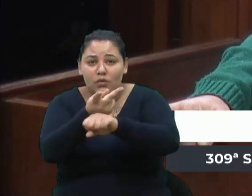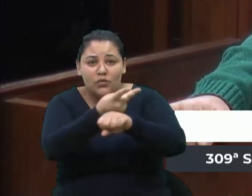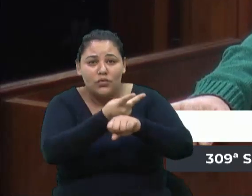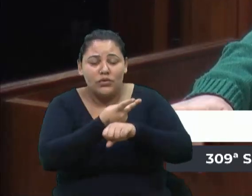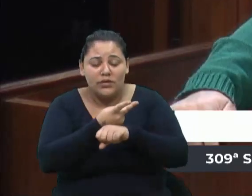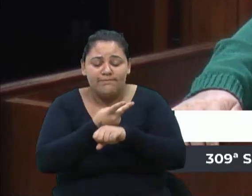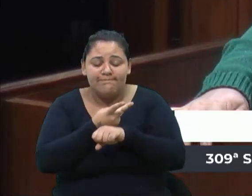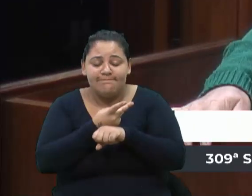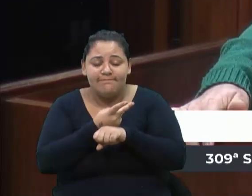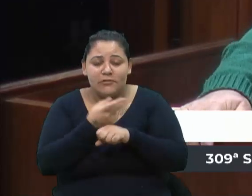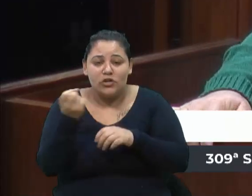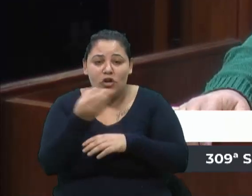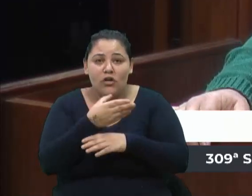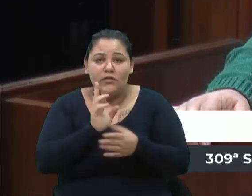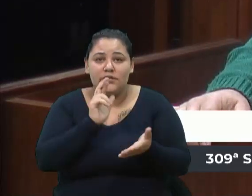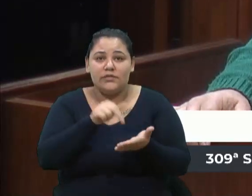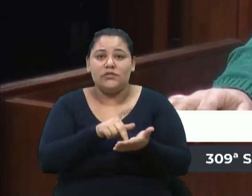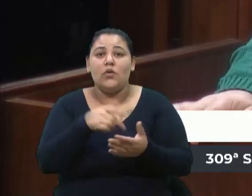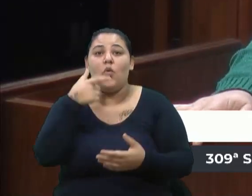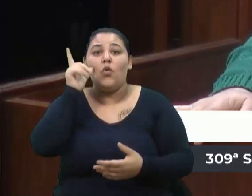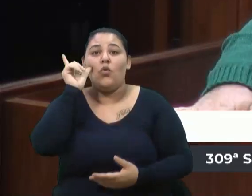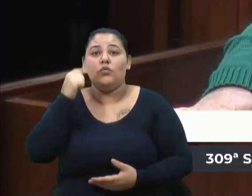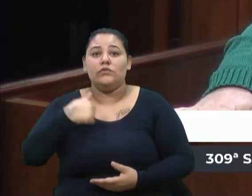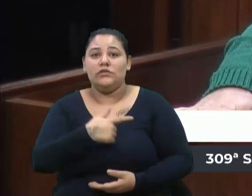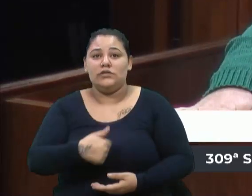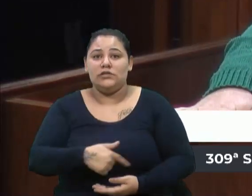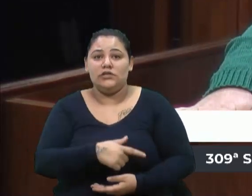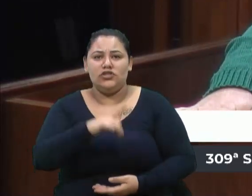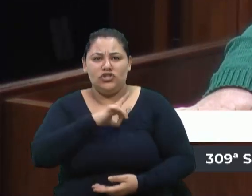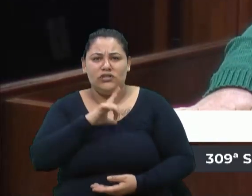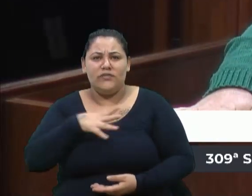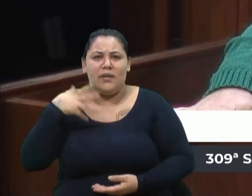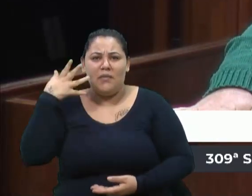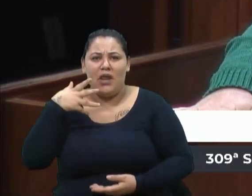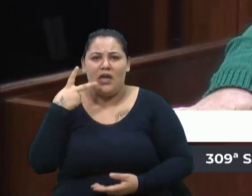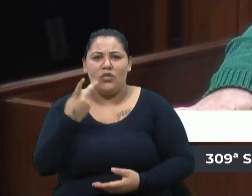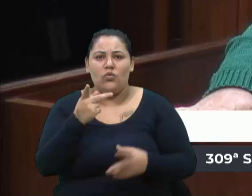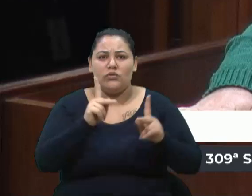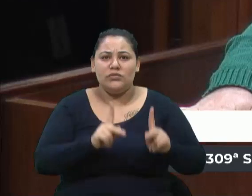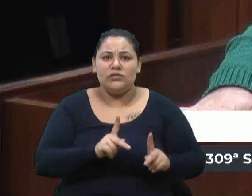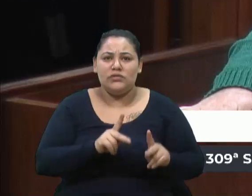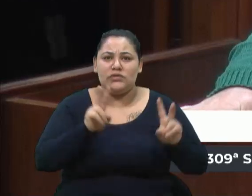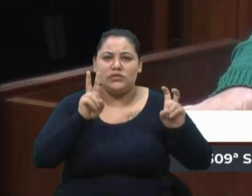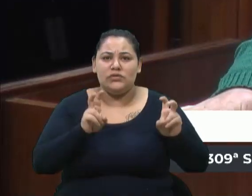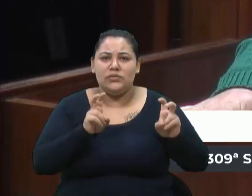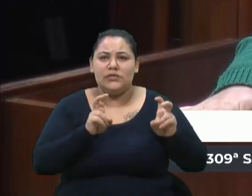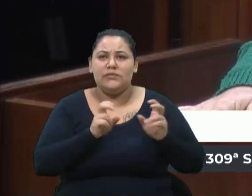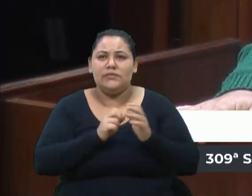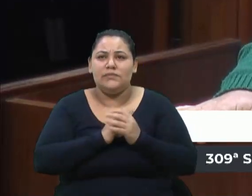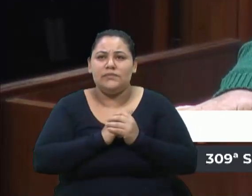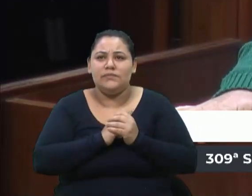realidades ontem vereadores aqui nós tivemos uma palestra aqui de duas pessoas sobre a questão